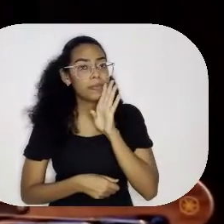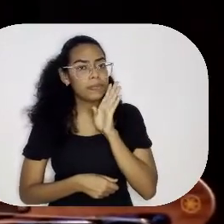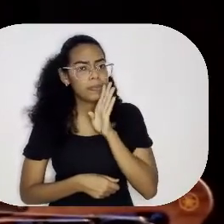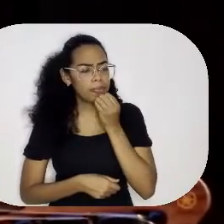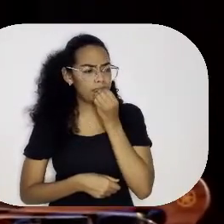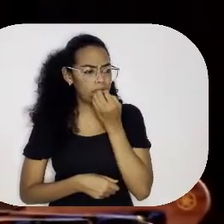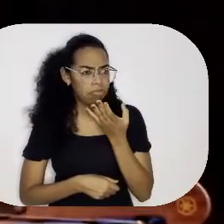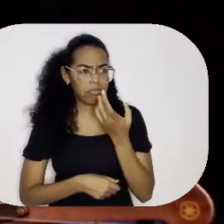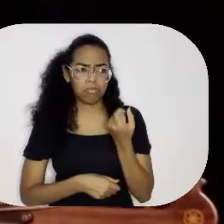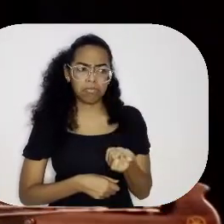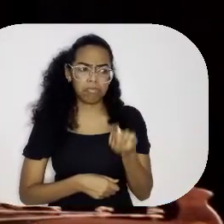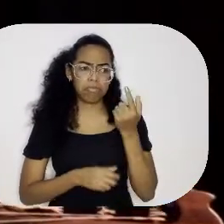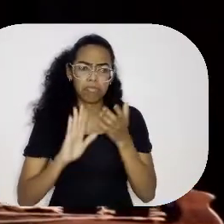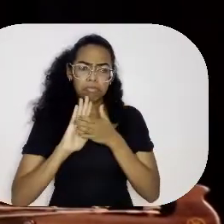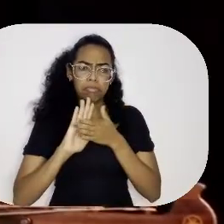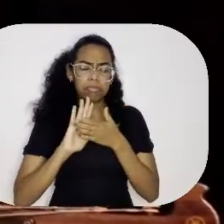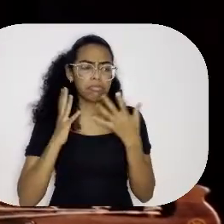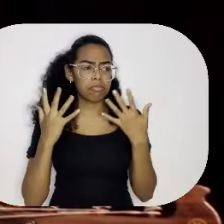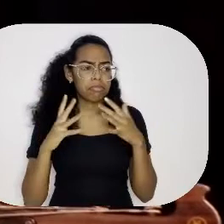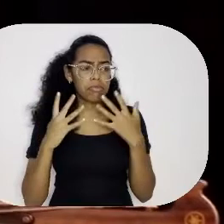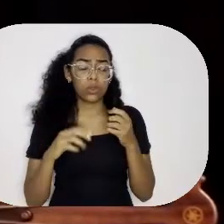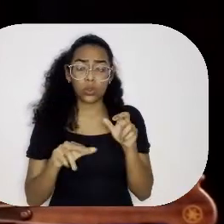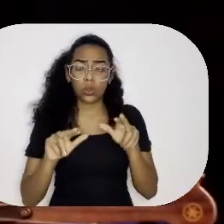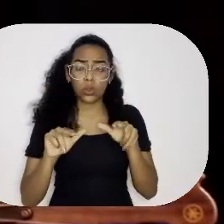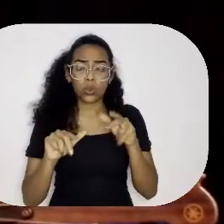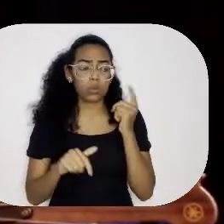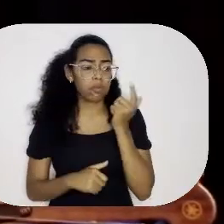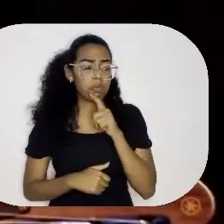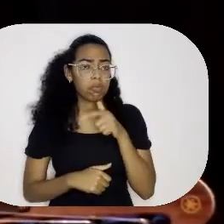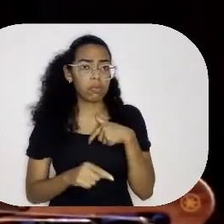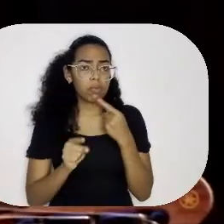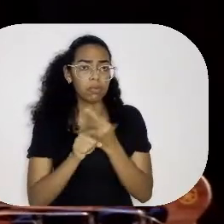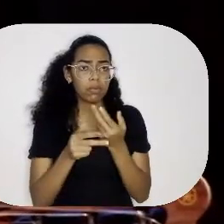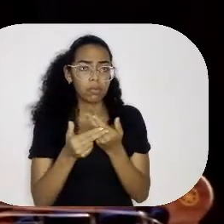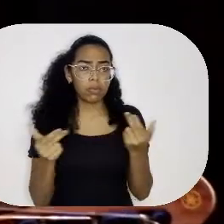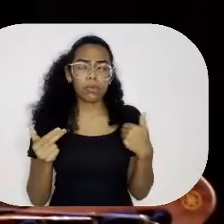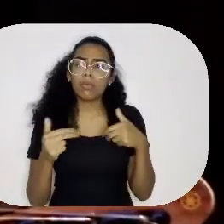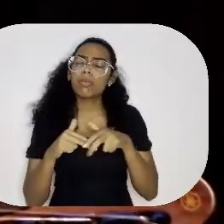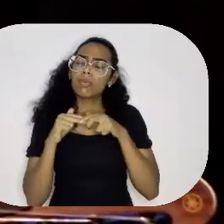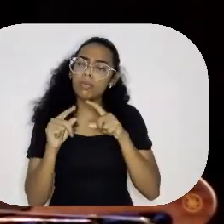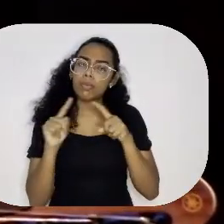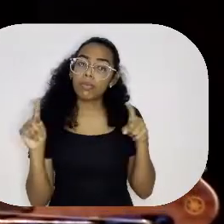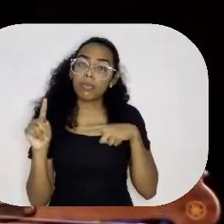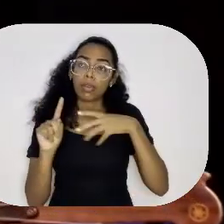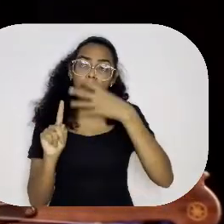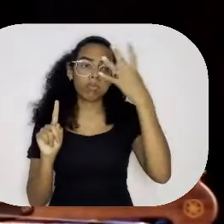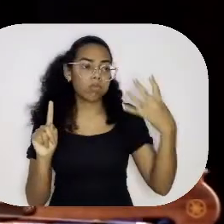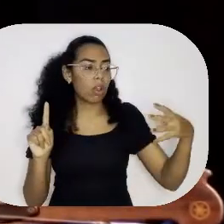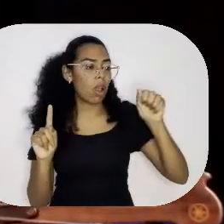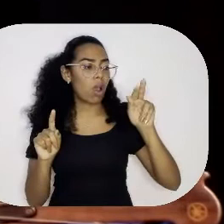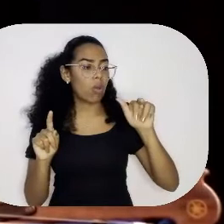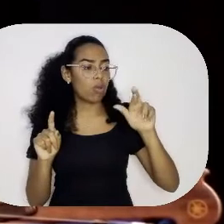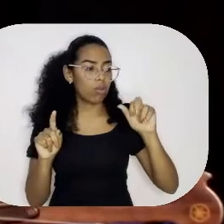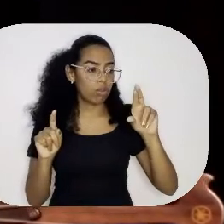na Suécia, eu tive a oportunidade de ver a Aurora Boreal e aquilo ali foi algo espetacular, né? Que eu, nesses anos todos, 30 anos